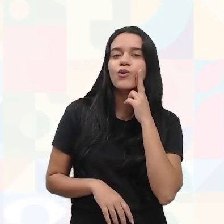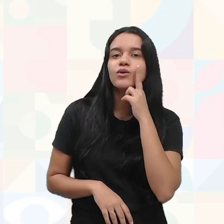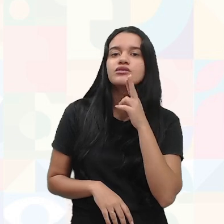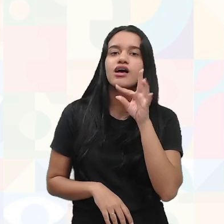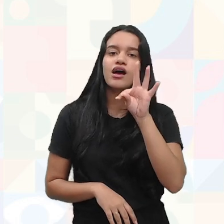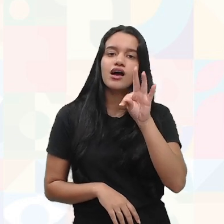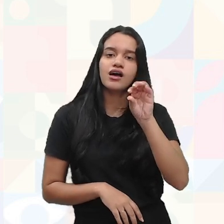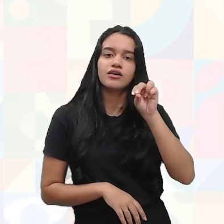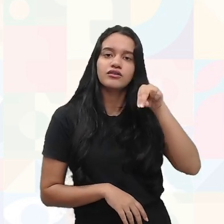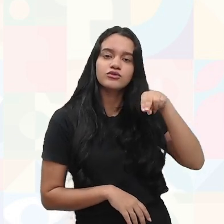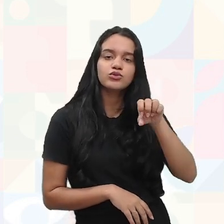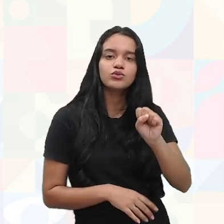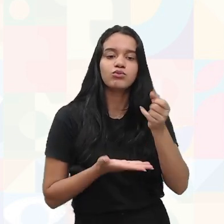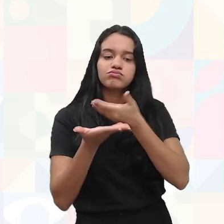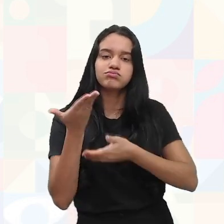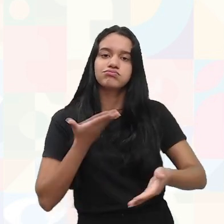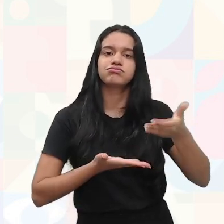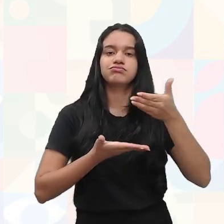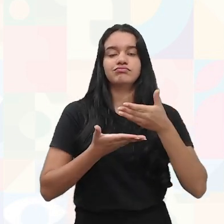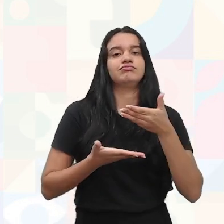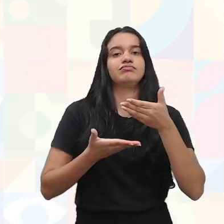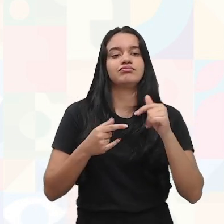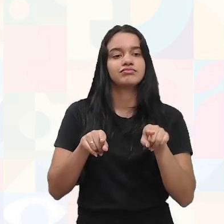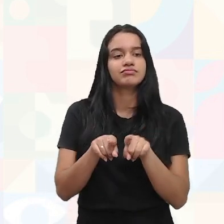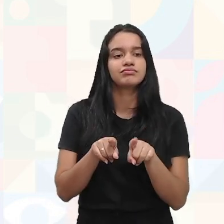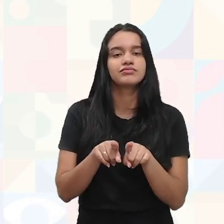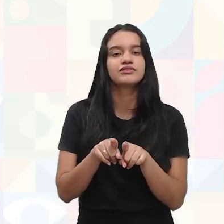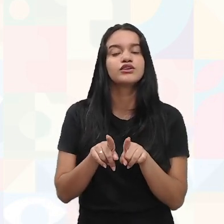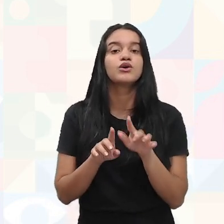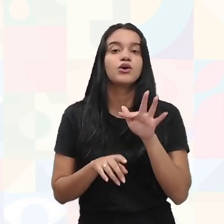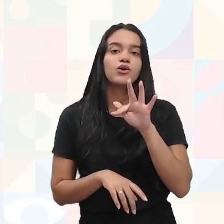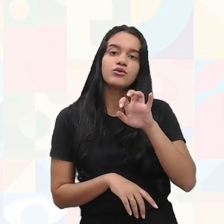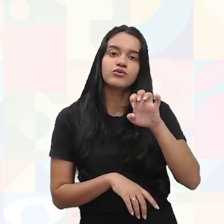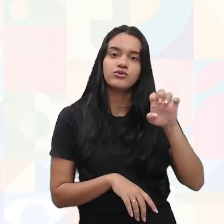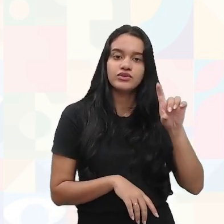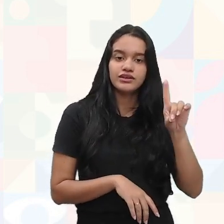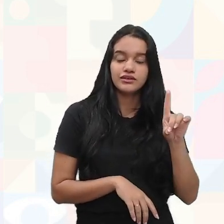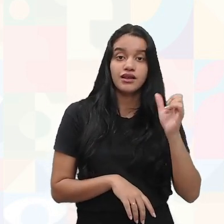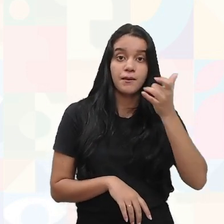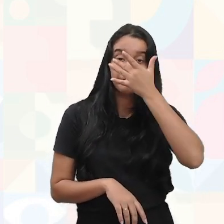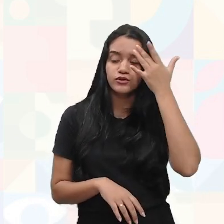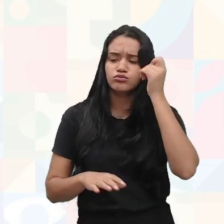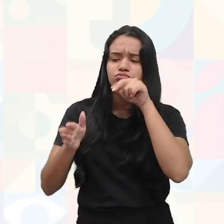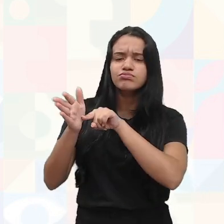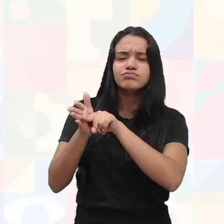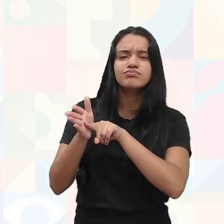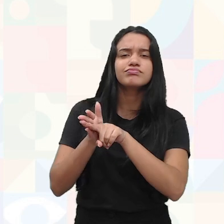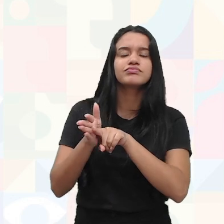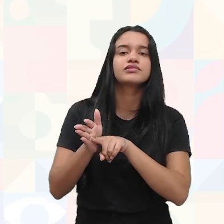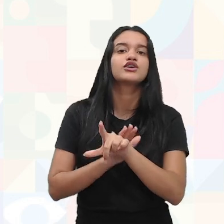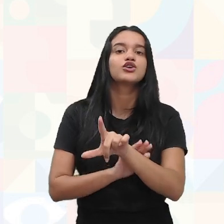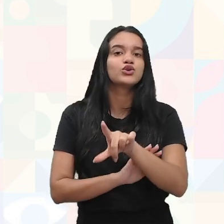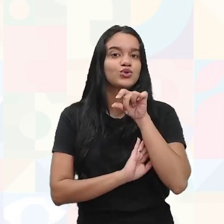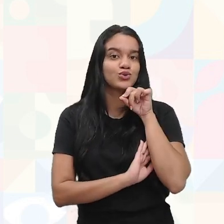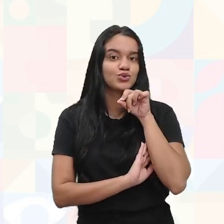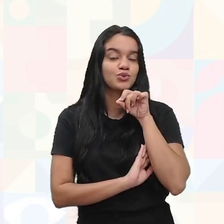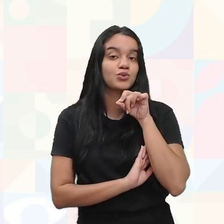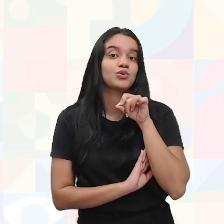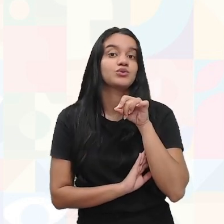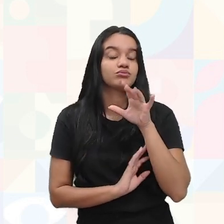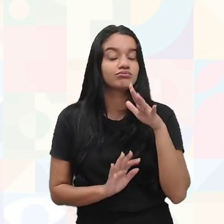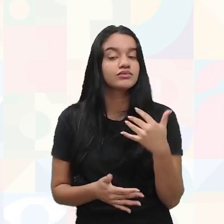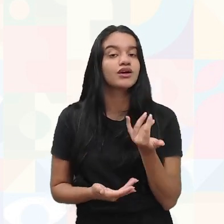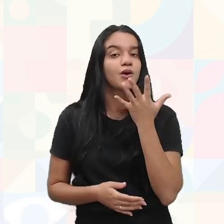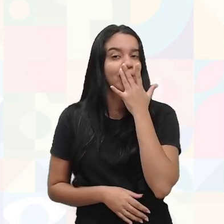convergem, né, que conversam entre si e que tornam aquele feed atrativo para quem está navegando. Escolha uma paleta de cores